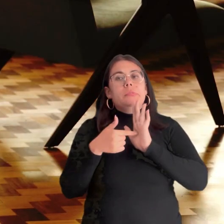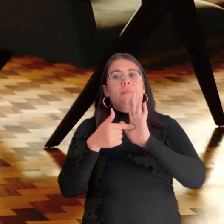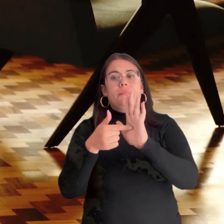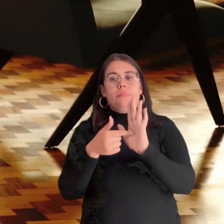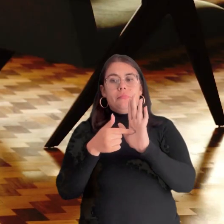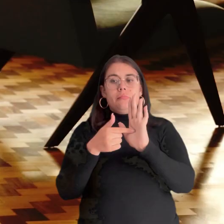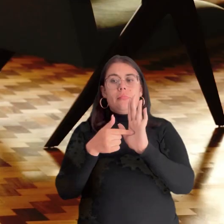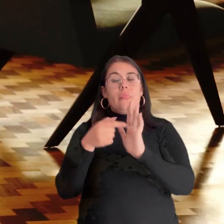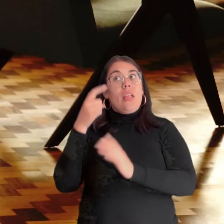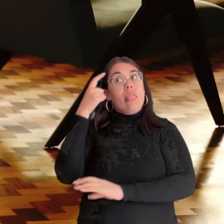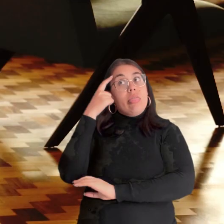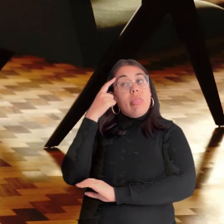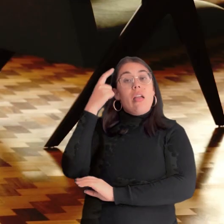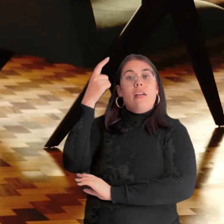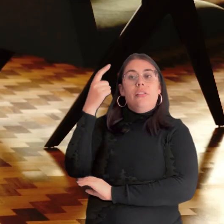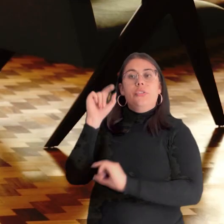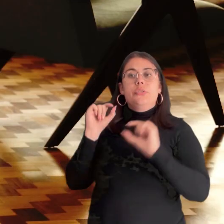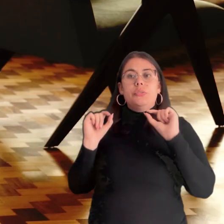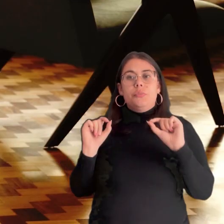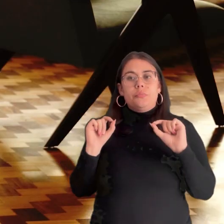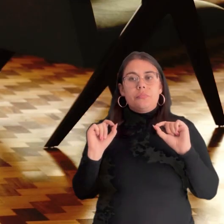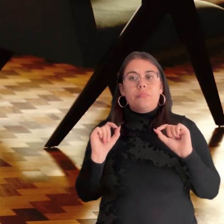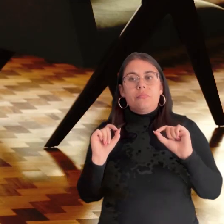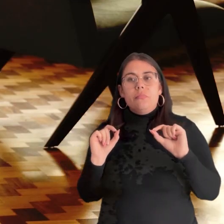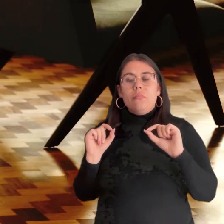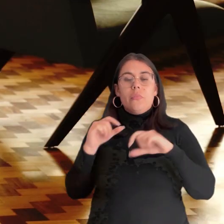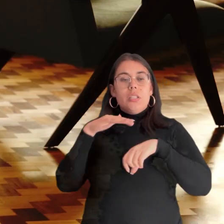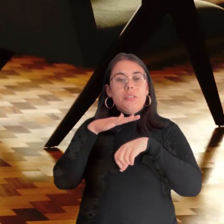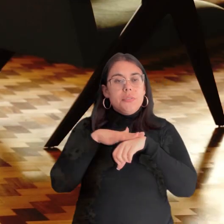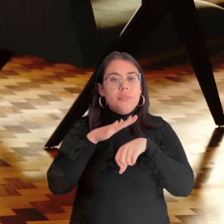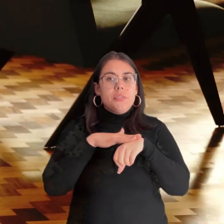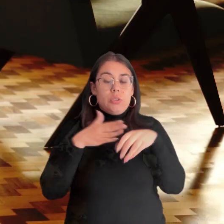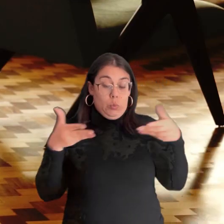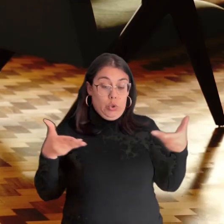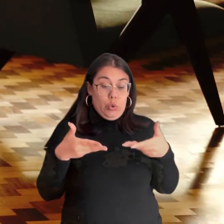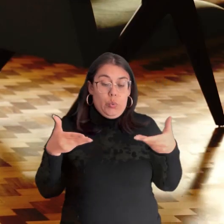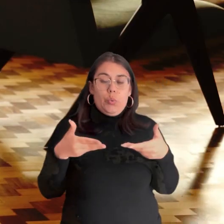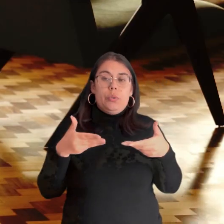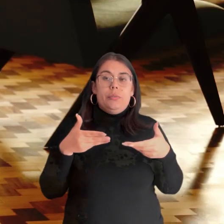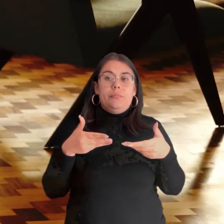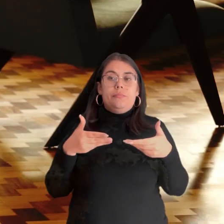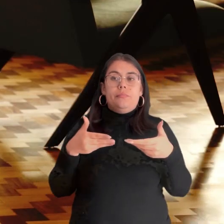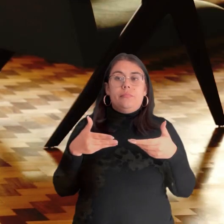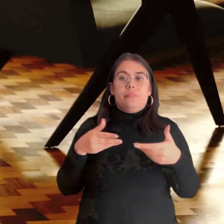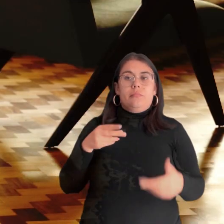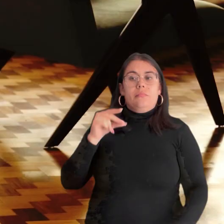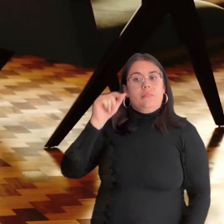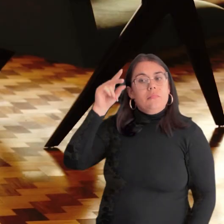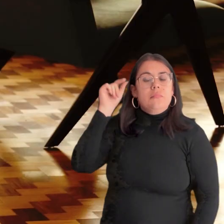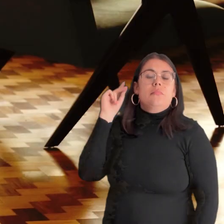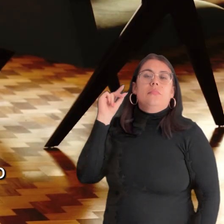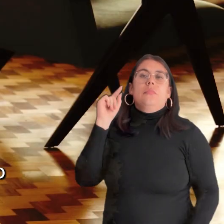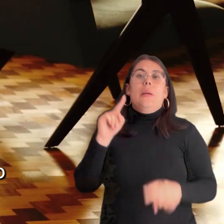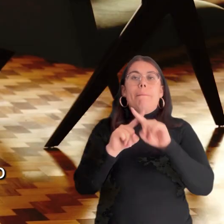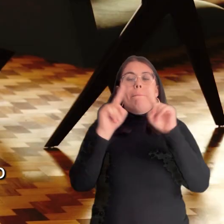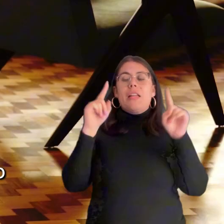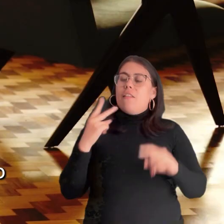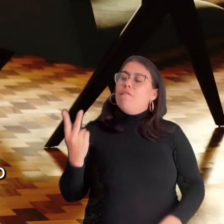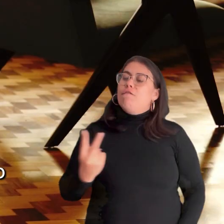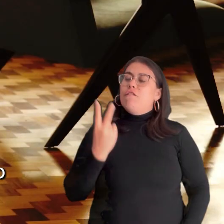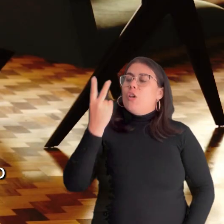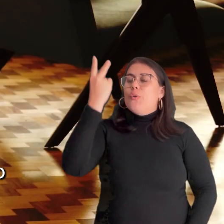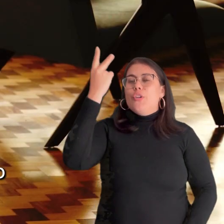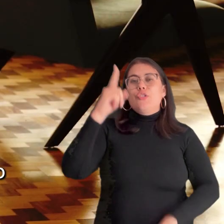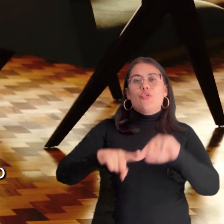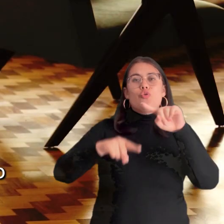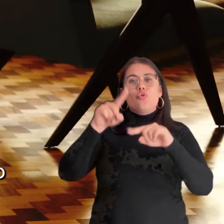ação que se toma agora, ou que se tomou naquele momento do restauro, e sim na valorização dos elementos originais. Uma parte